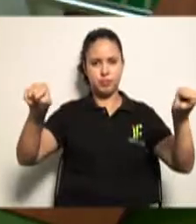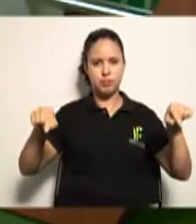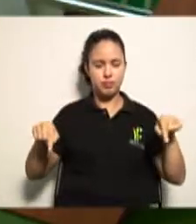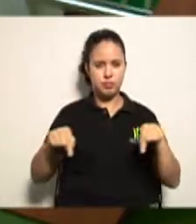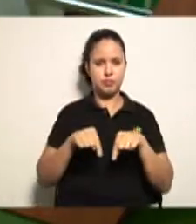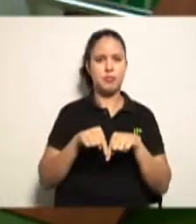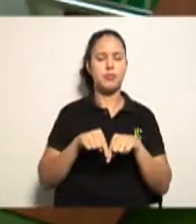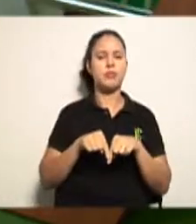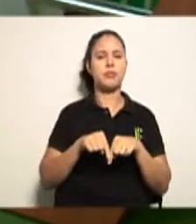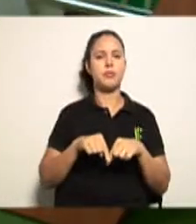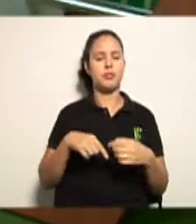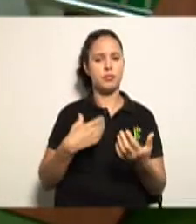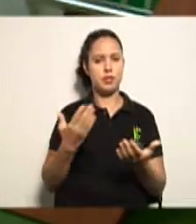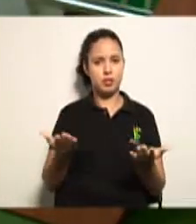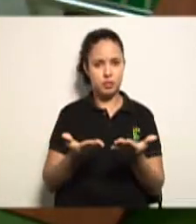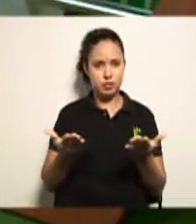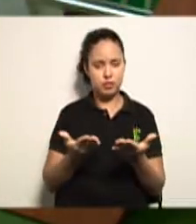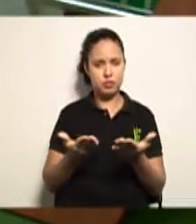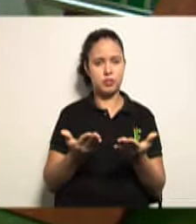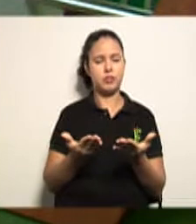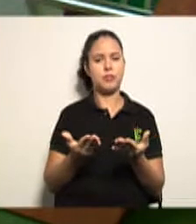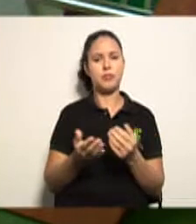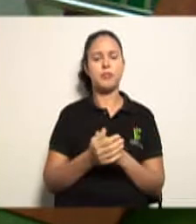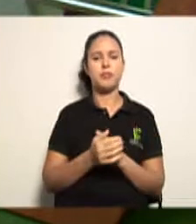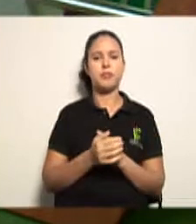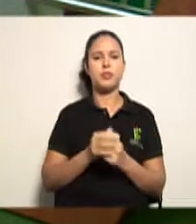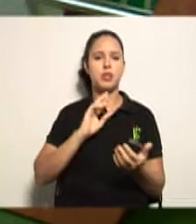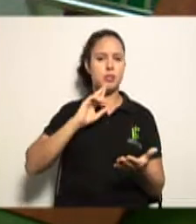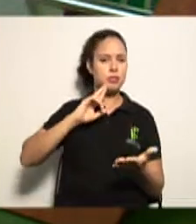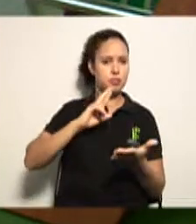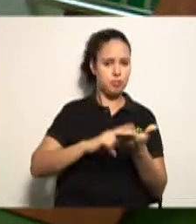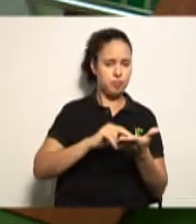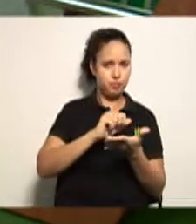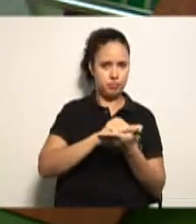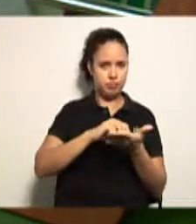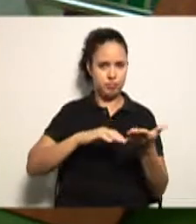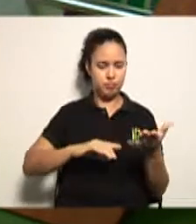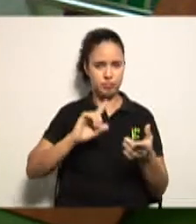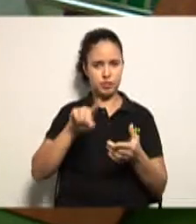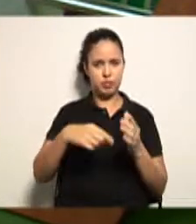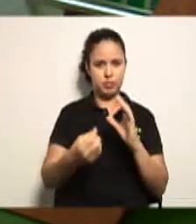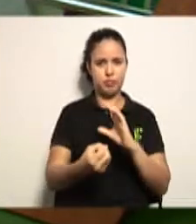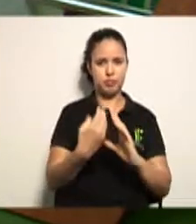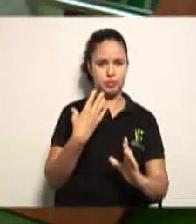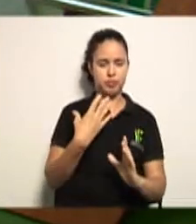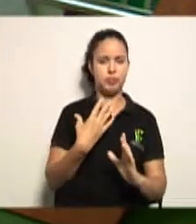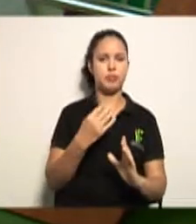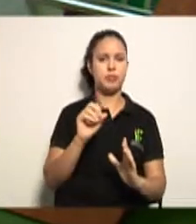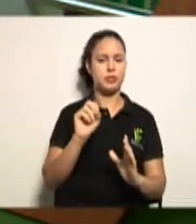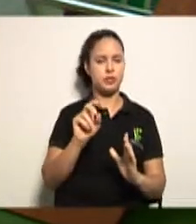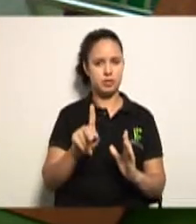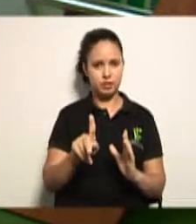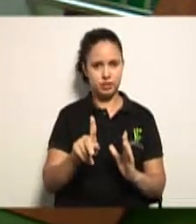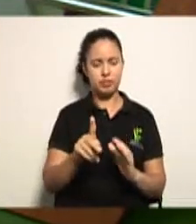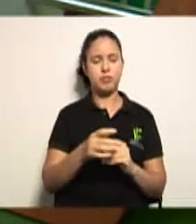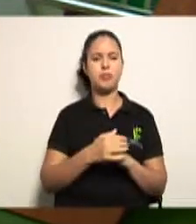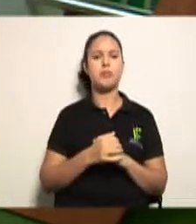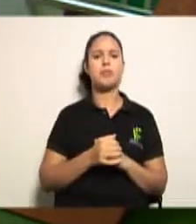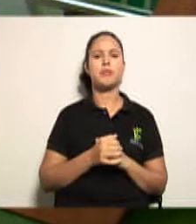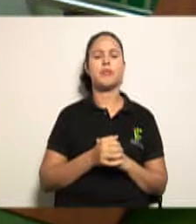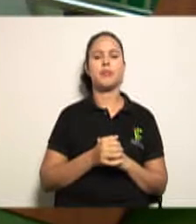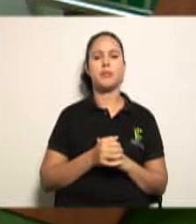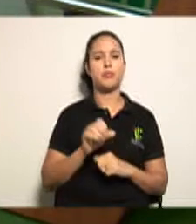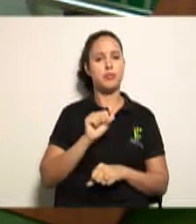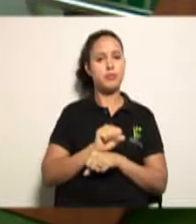ter atividade de sala agora e quero que vocês respondam a atividade e passem para o professor presencial para eles enviarem para a gente. Nós